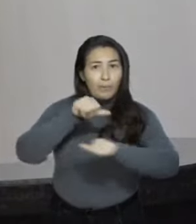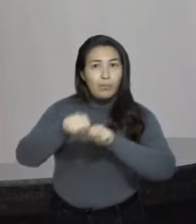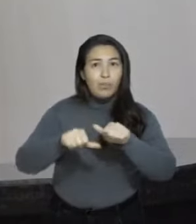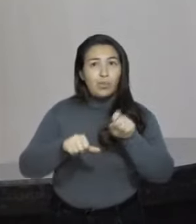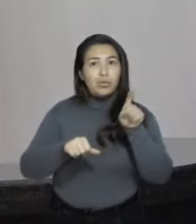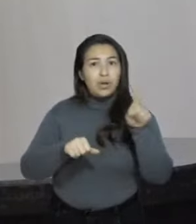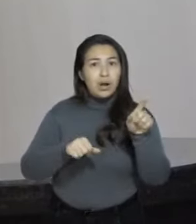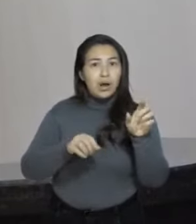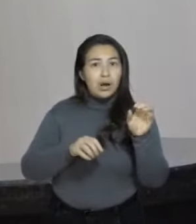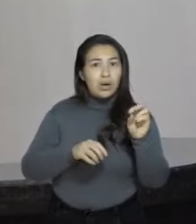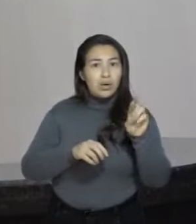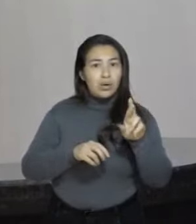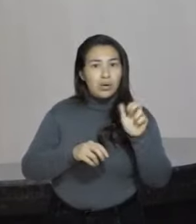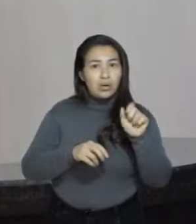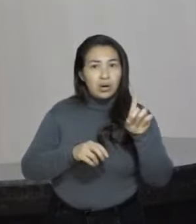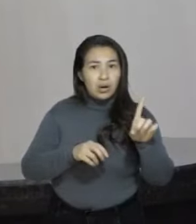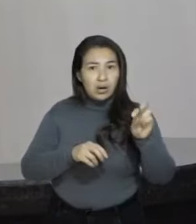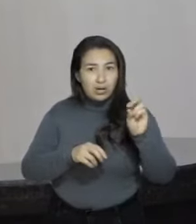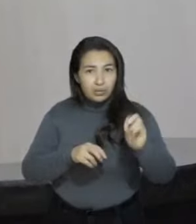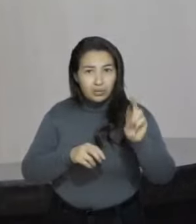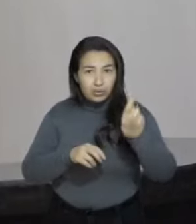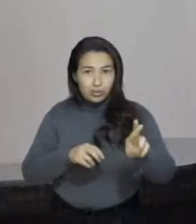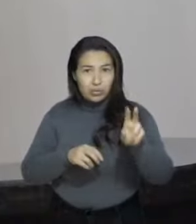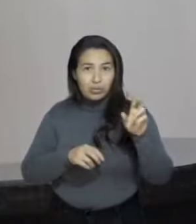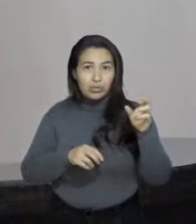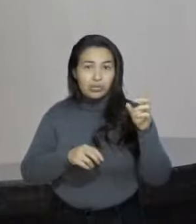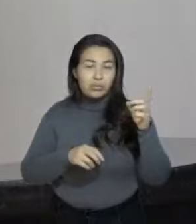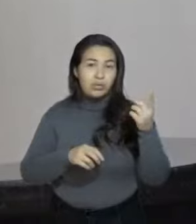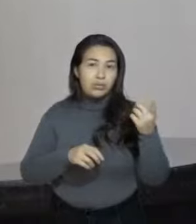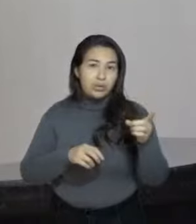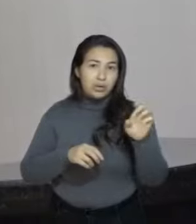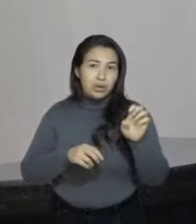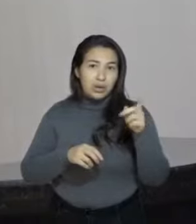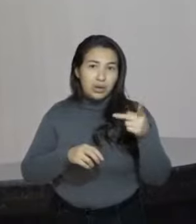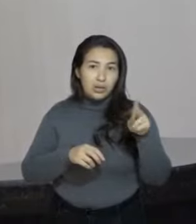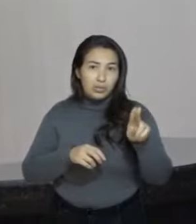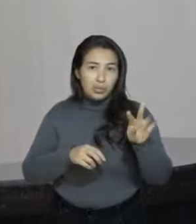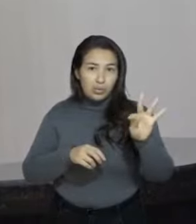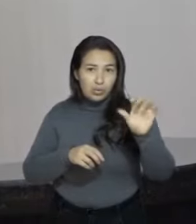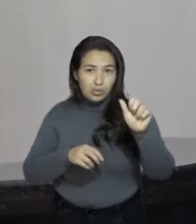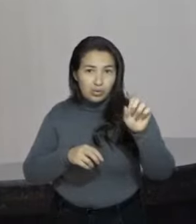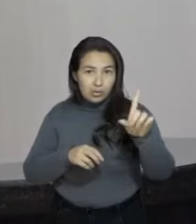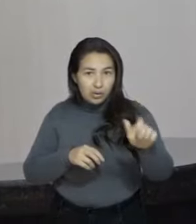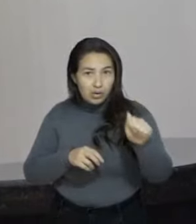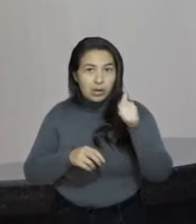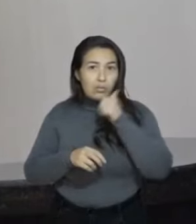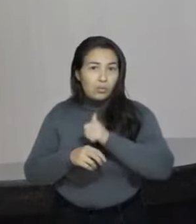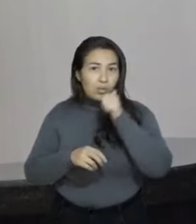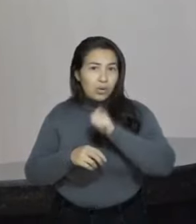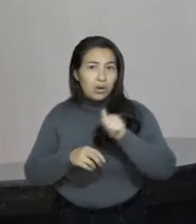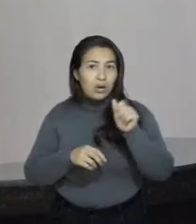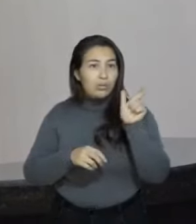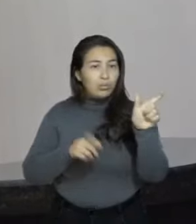vereadora prefeita secretária eu acho que a gente começa a ser mais